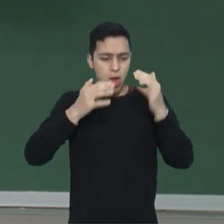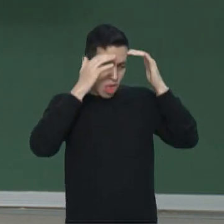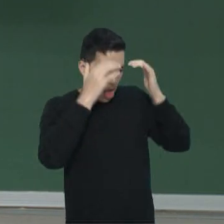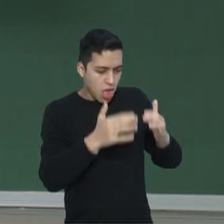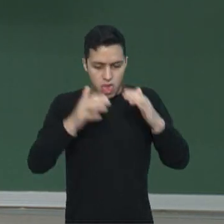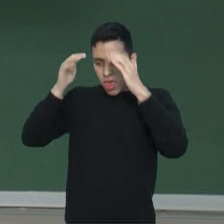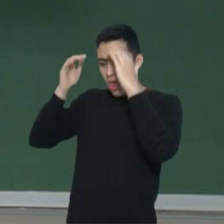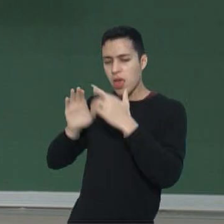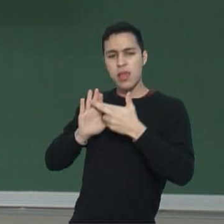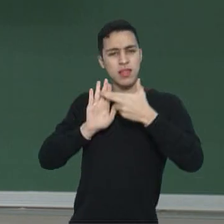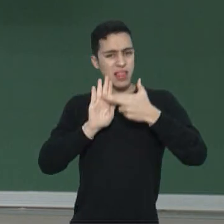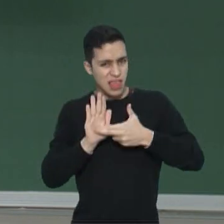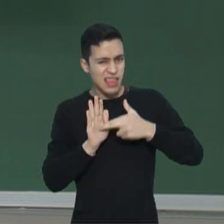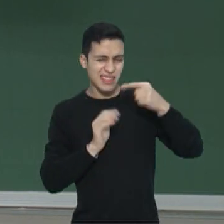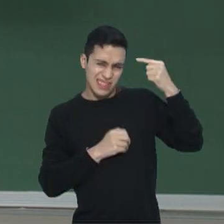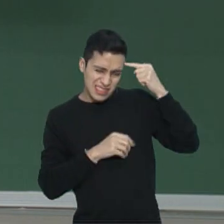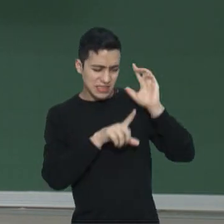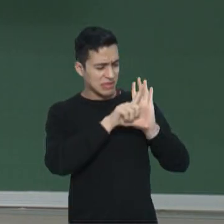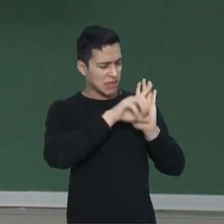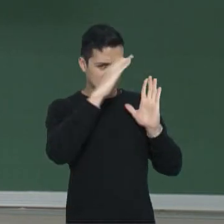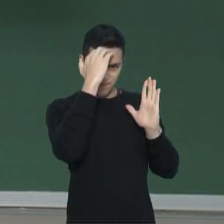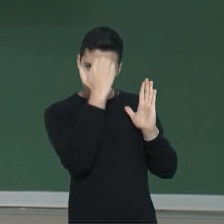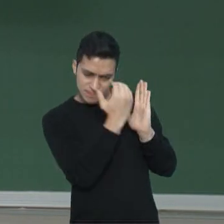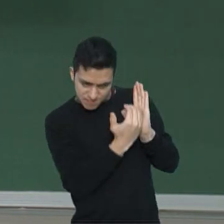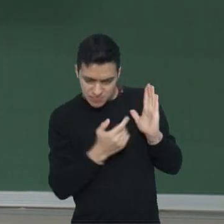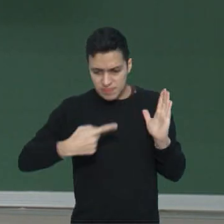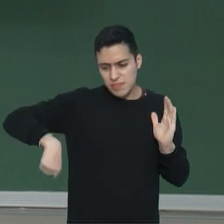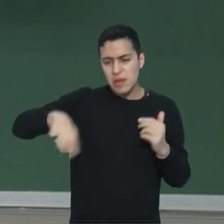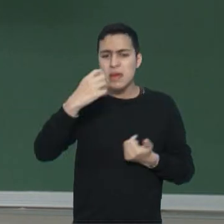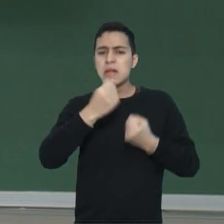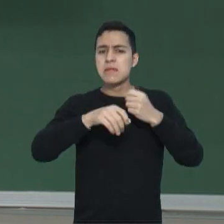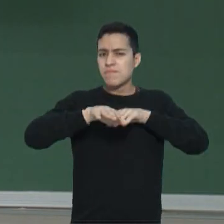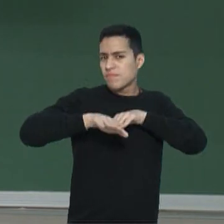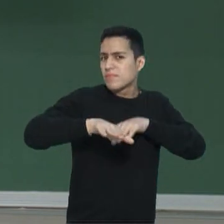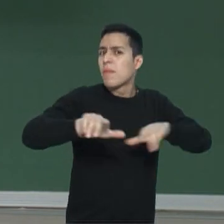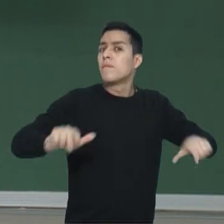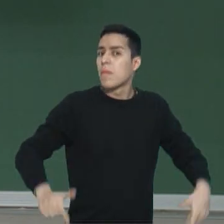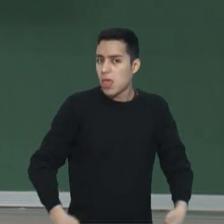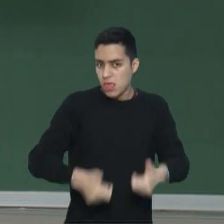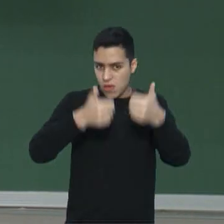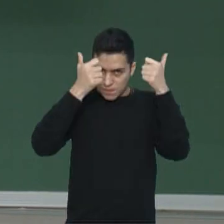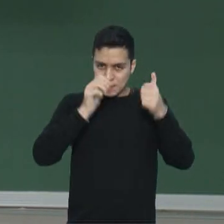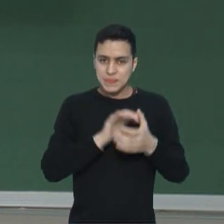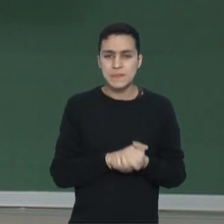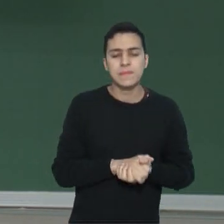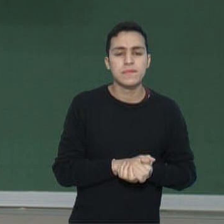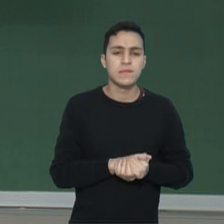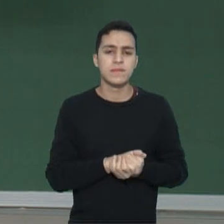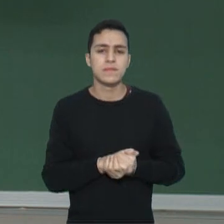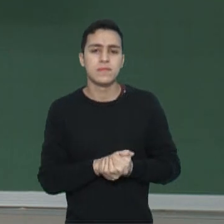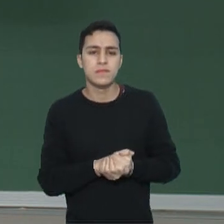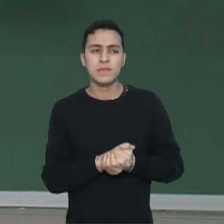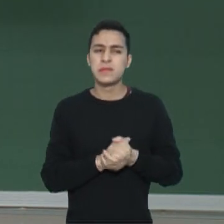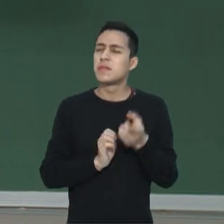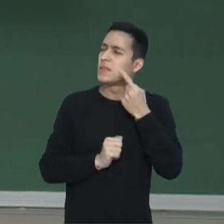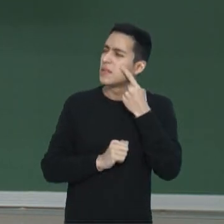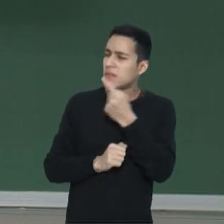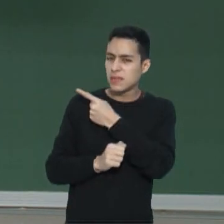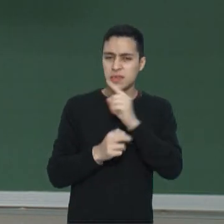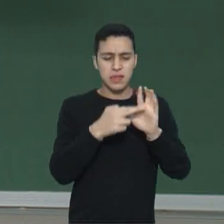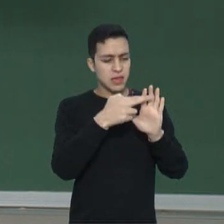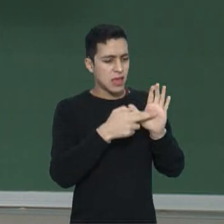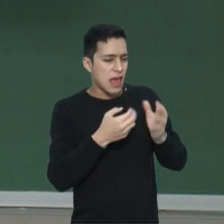um cumprindo o que diz a lei, o trânsito é bem melhor. Da mesma forma que essas nossas